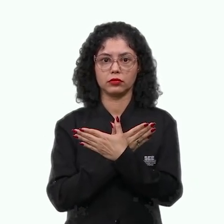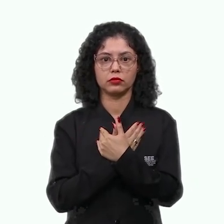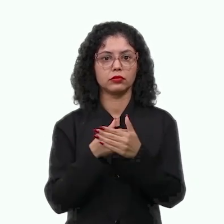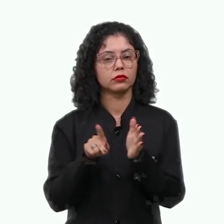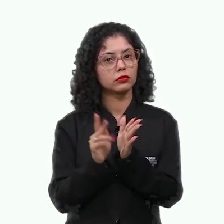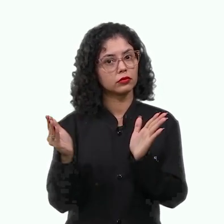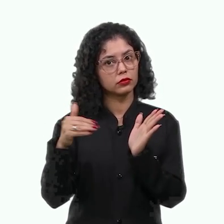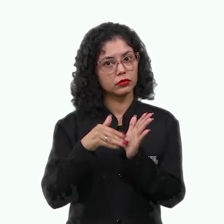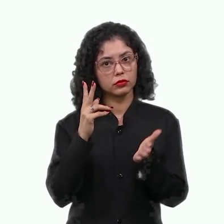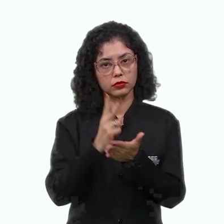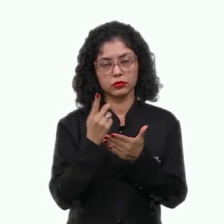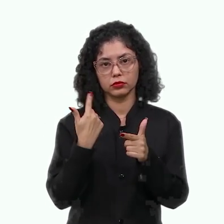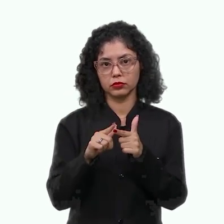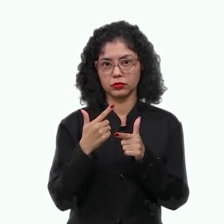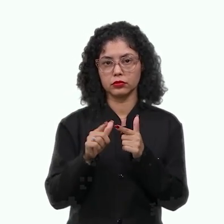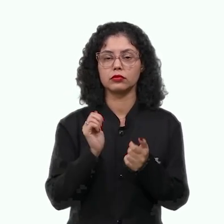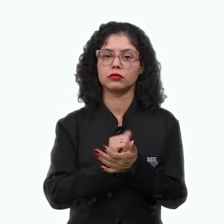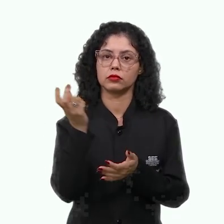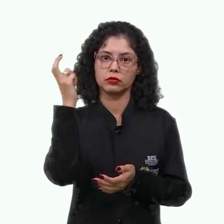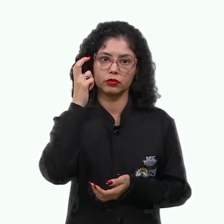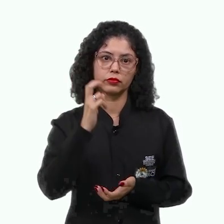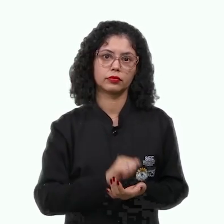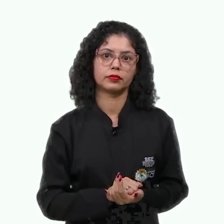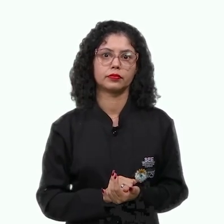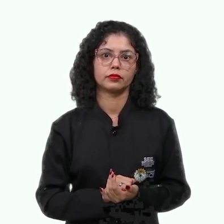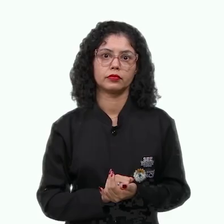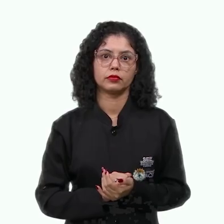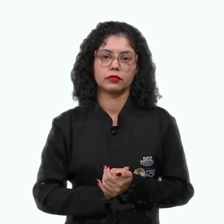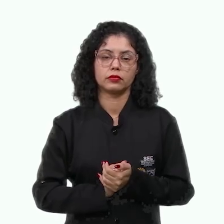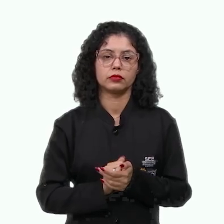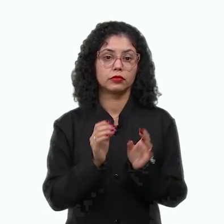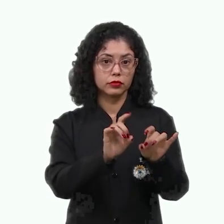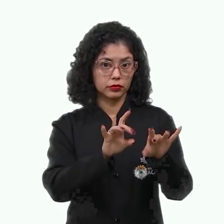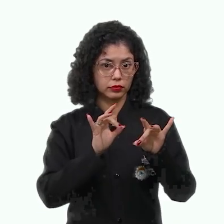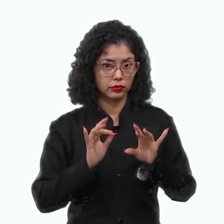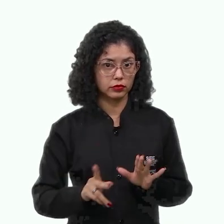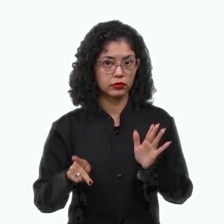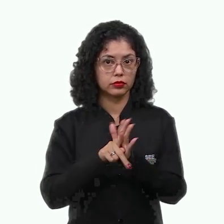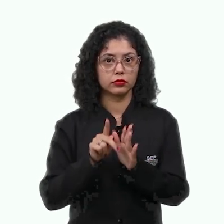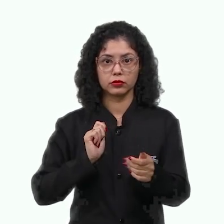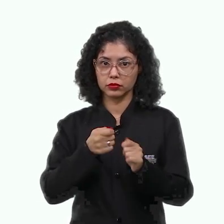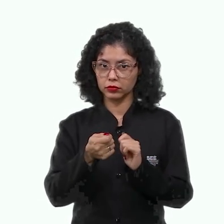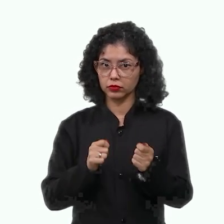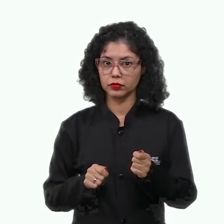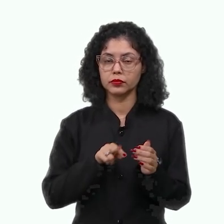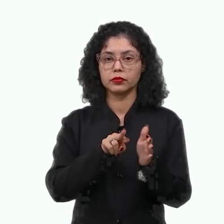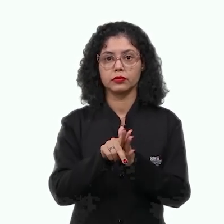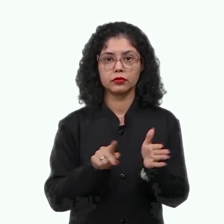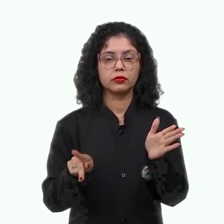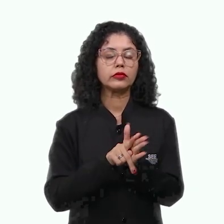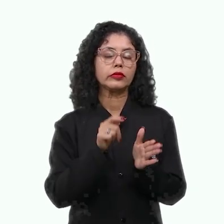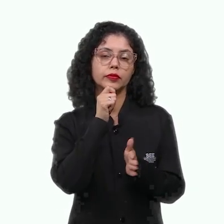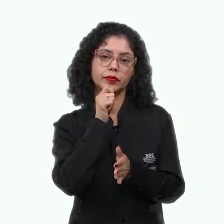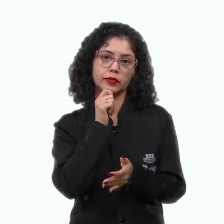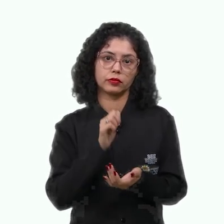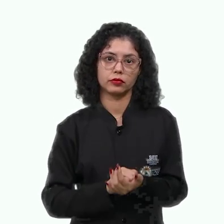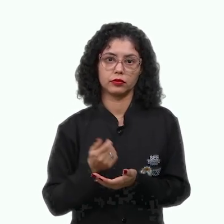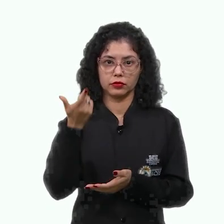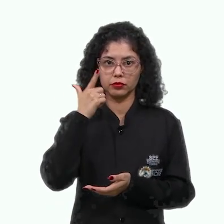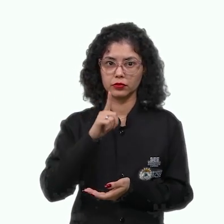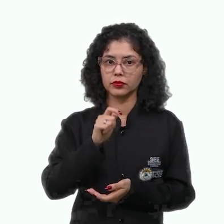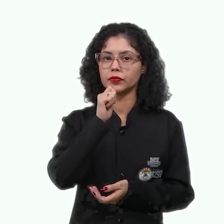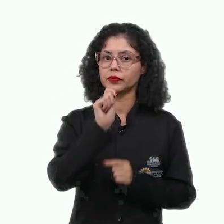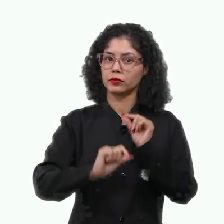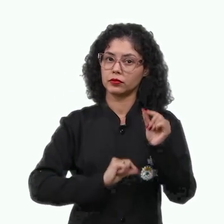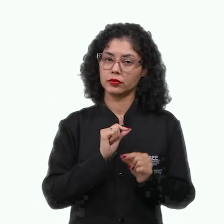que não prejudiquem a cultura. A técnica de controle biológico realizada pela microvespa consiste